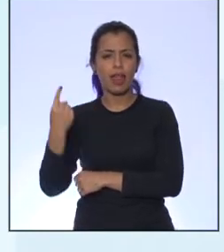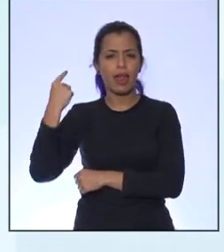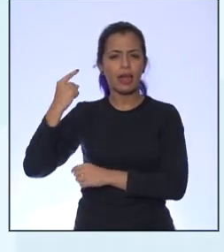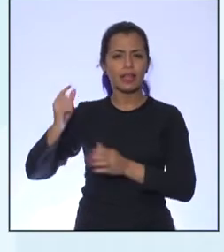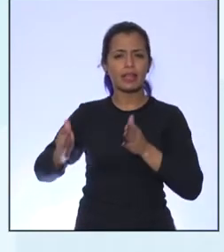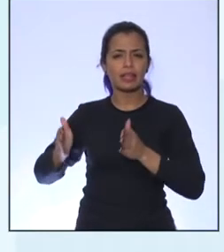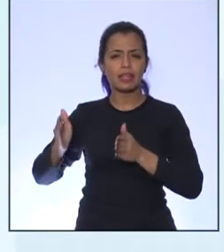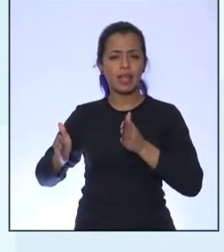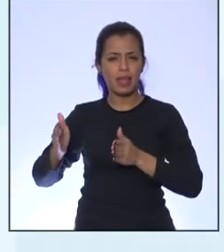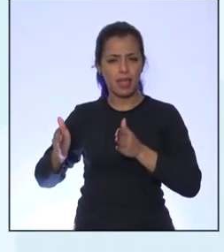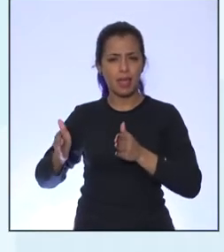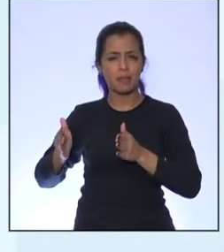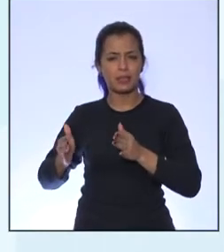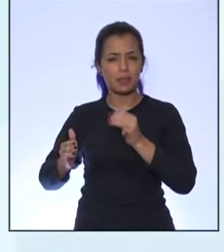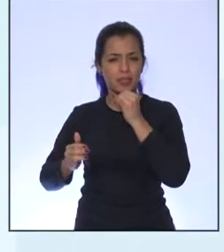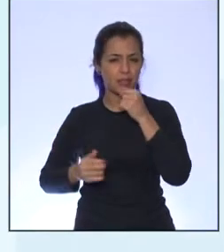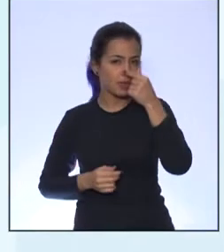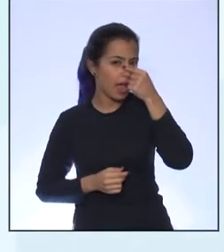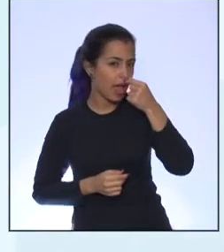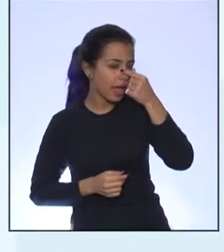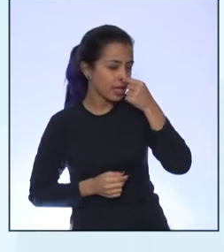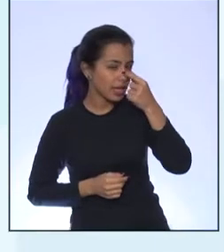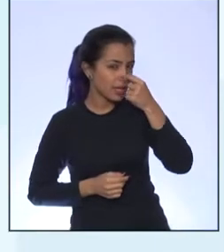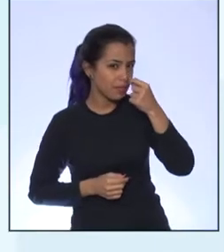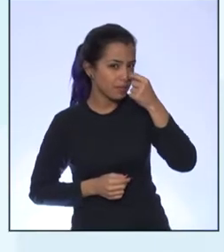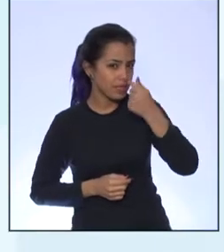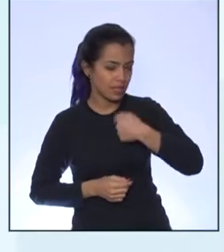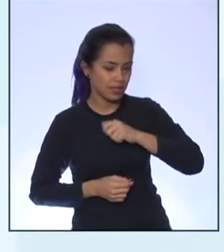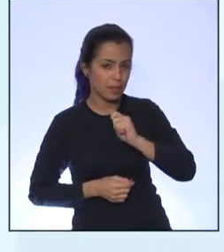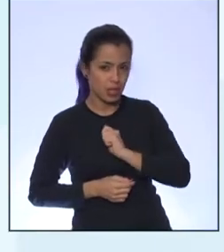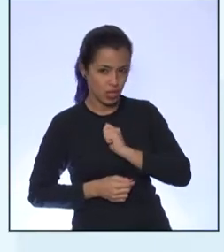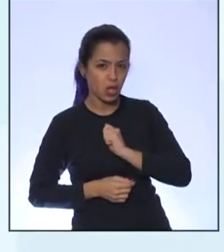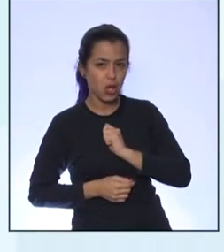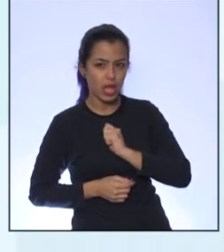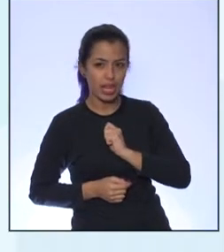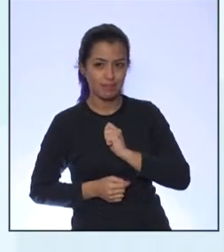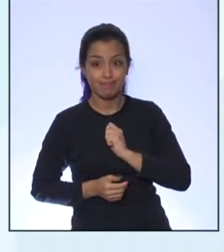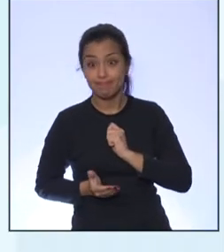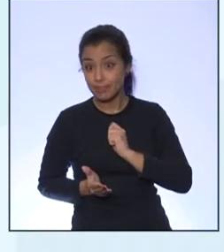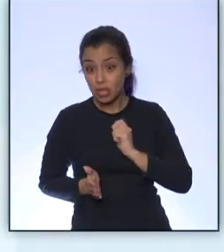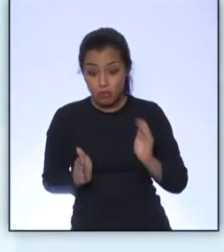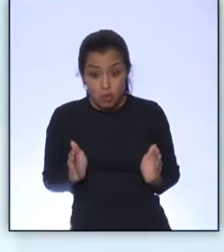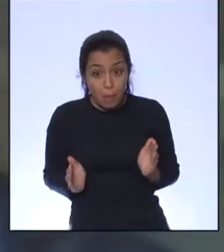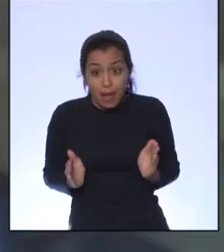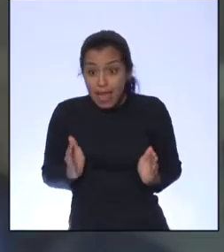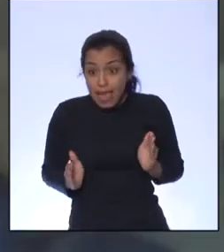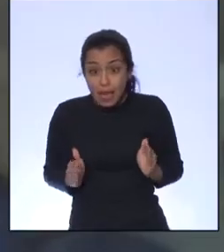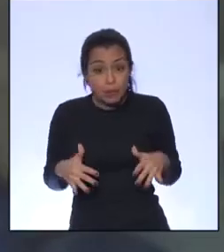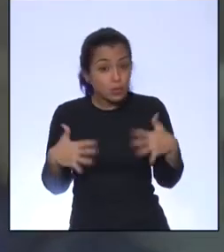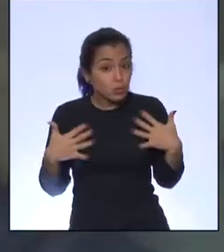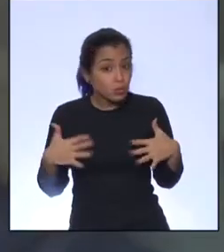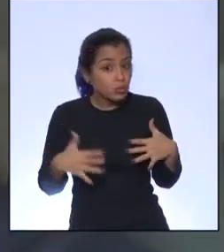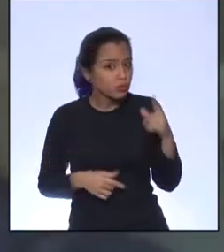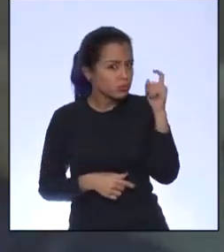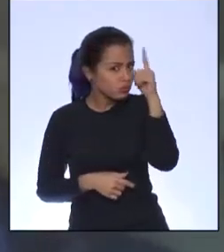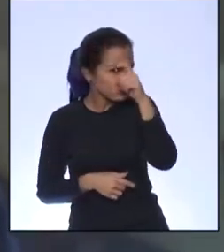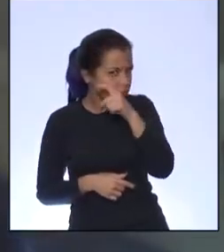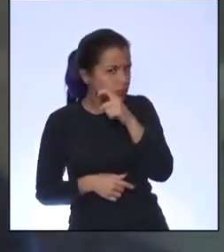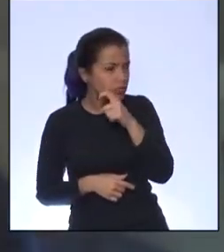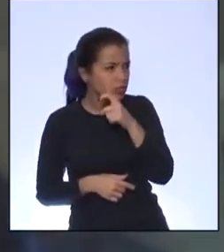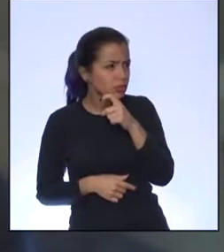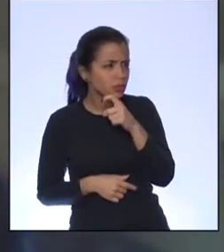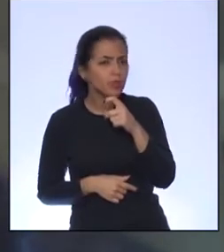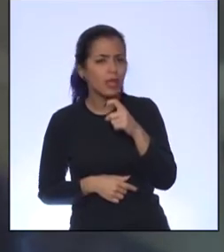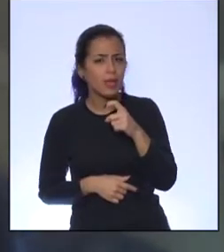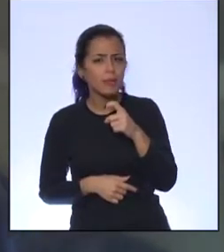pouco a gripe chilena, a gripe espanhola, né, ele tinha um enorme desejo de produzir carros em série, exatamente